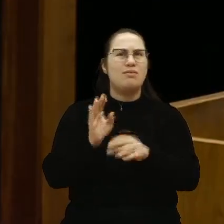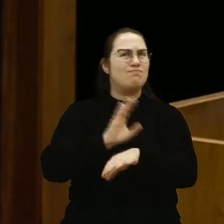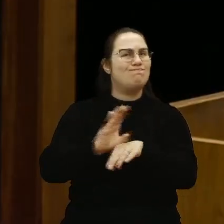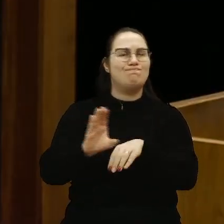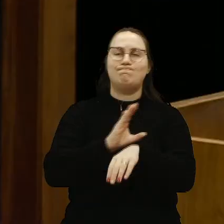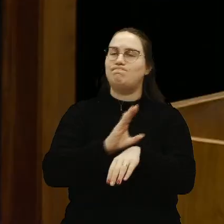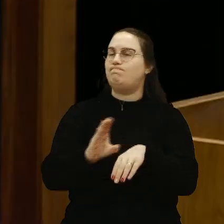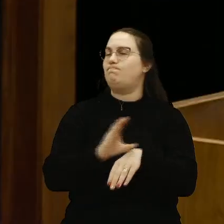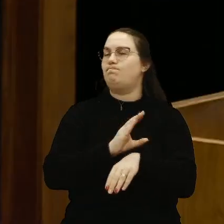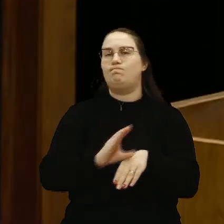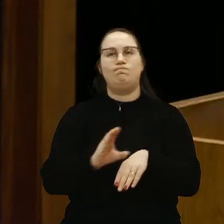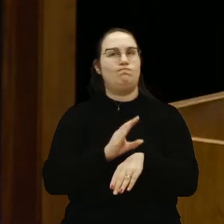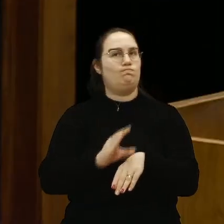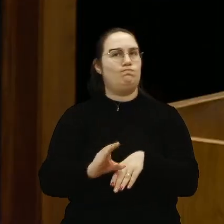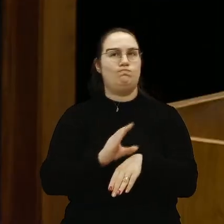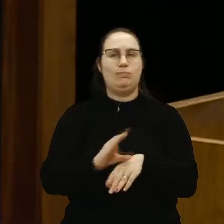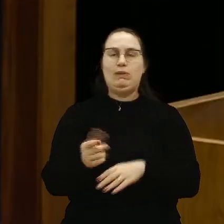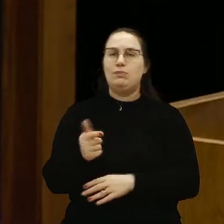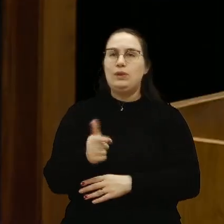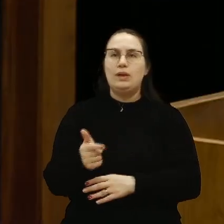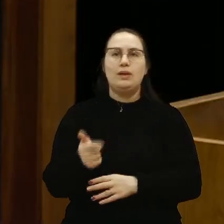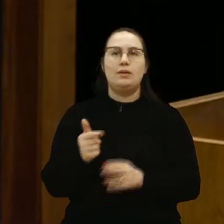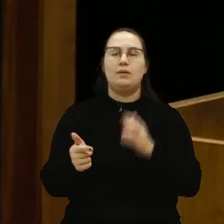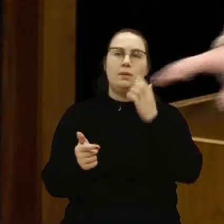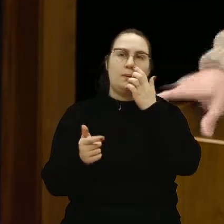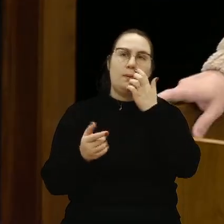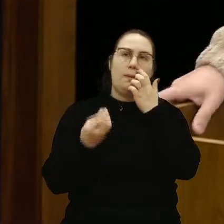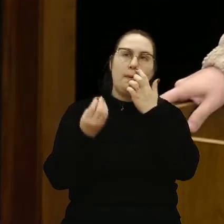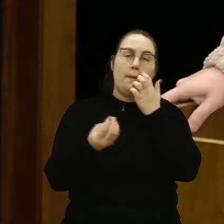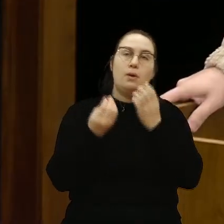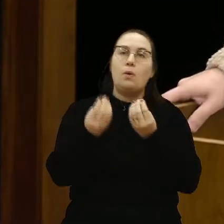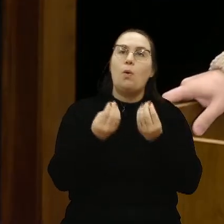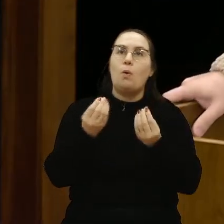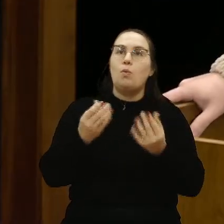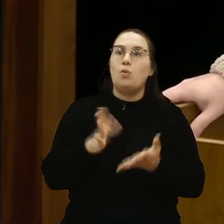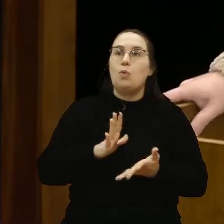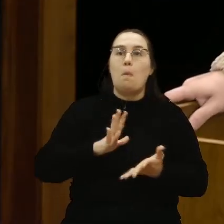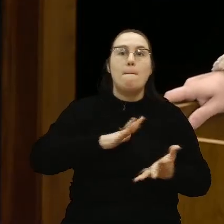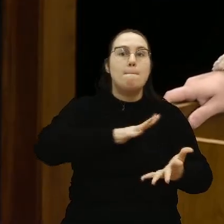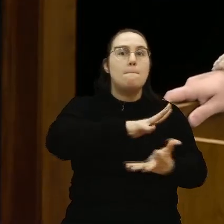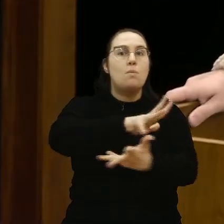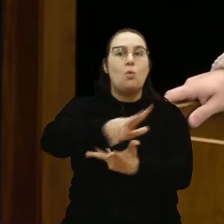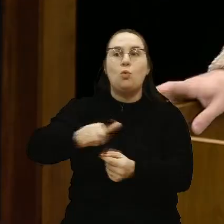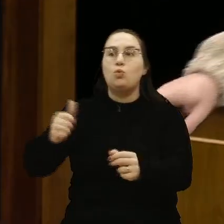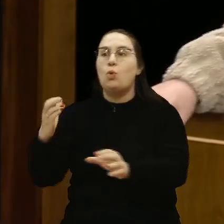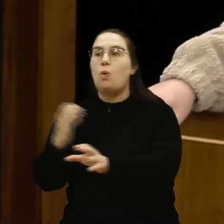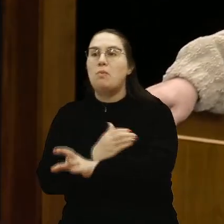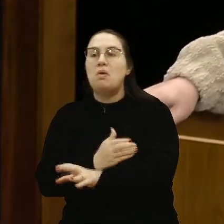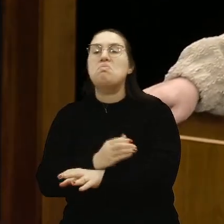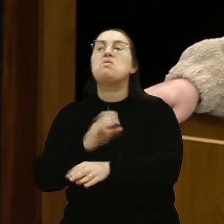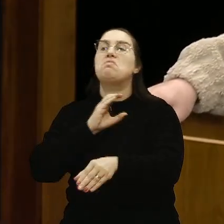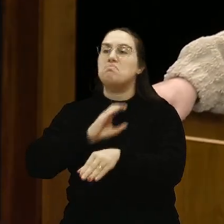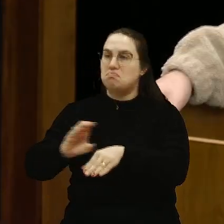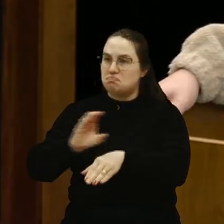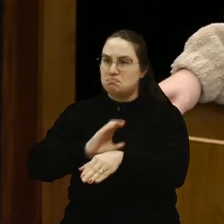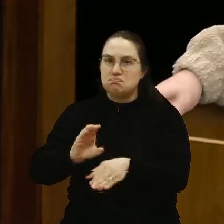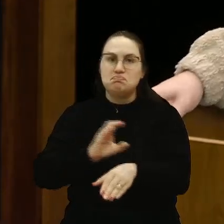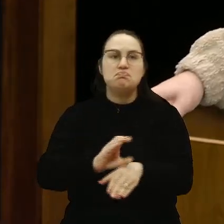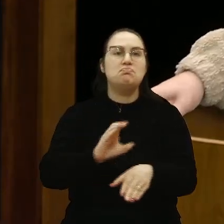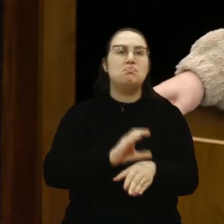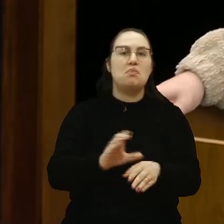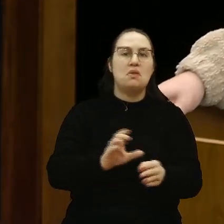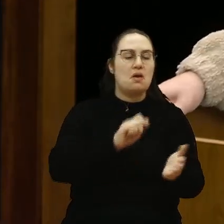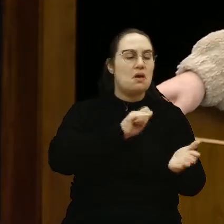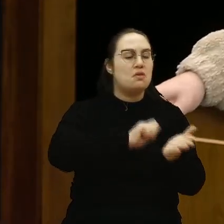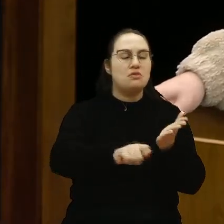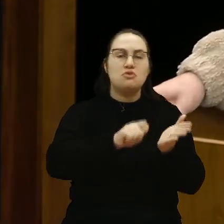gera inconstitucionalidade. E como é que ela é viável no planeta inteiro? Como é que é viável o agendamento e a